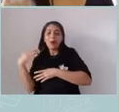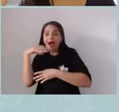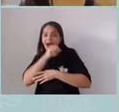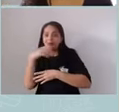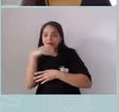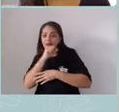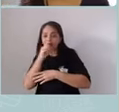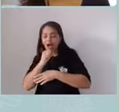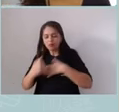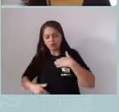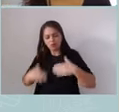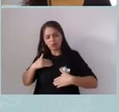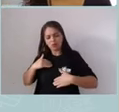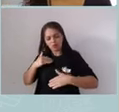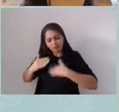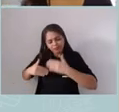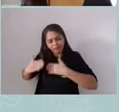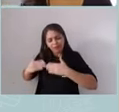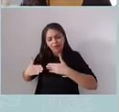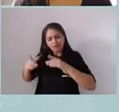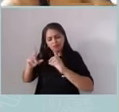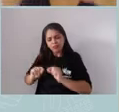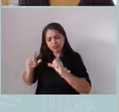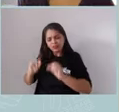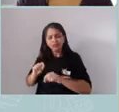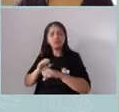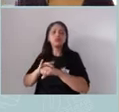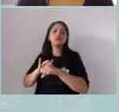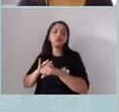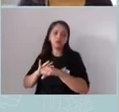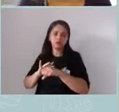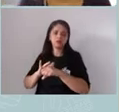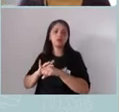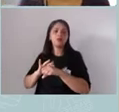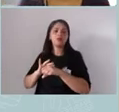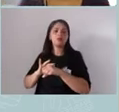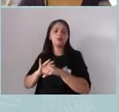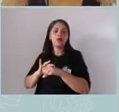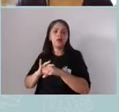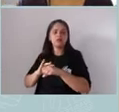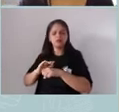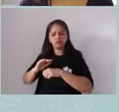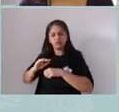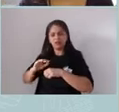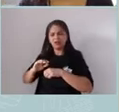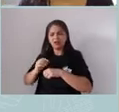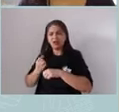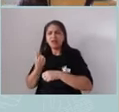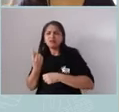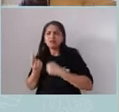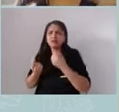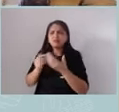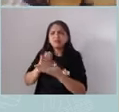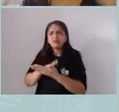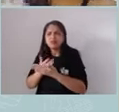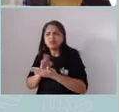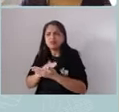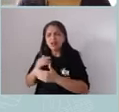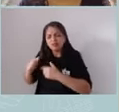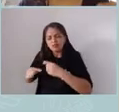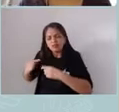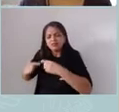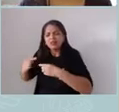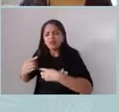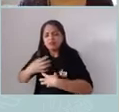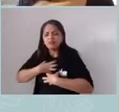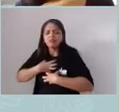e o nosso corpo vai conseguir combater essa doença. Muitas vezes a gente nem vai chegar a desenvolver a doença, né, desenvolver os sintomas. Ele já consegue ali produzir